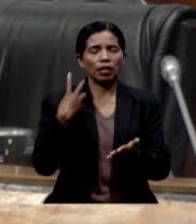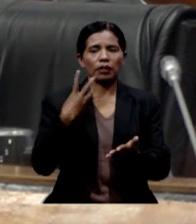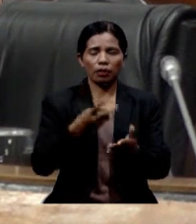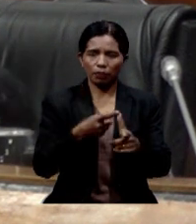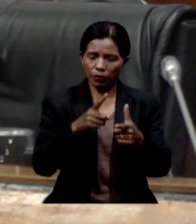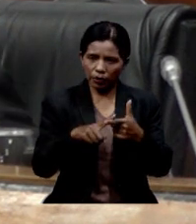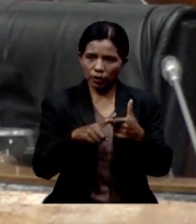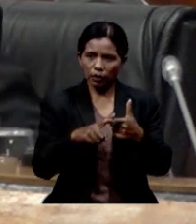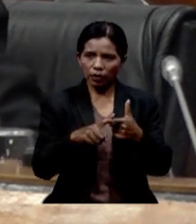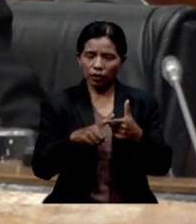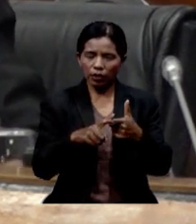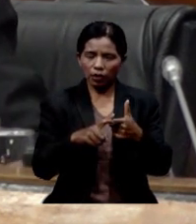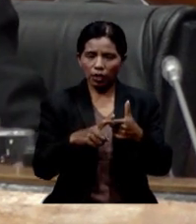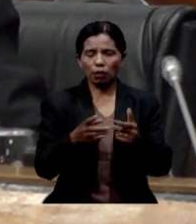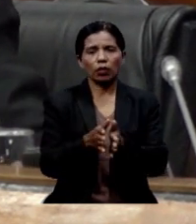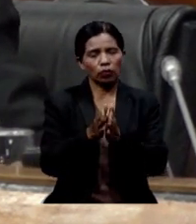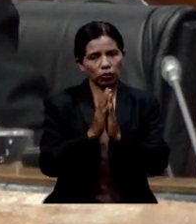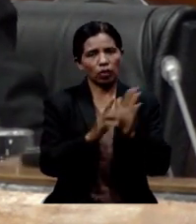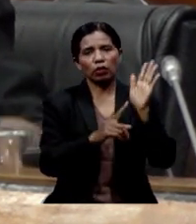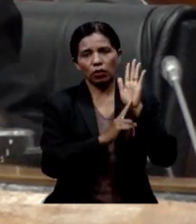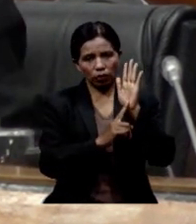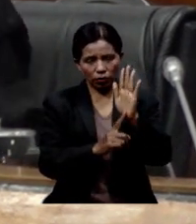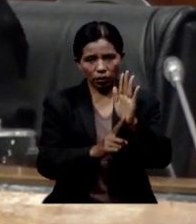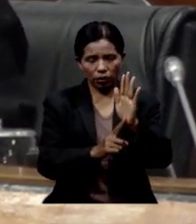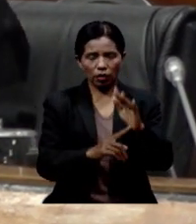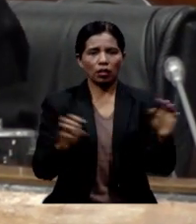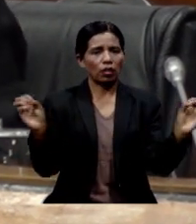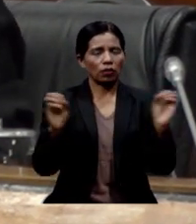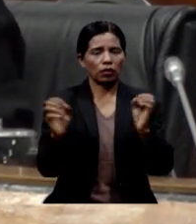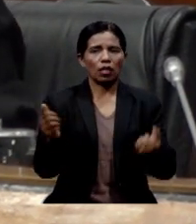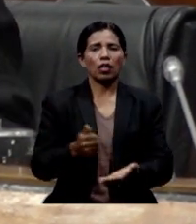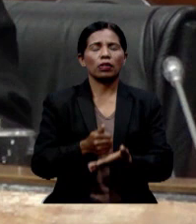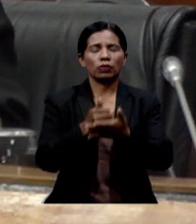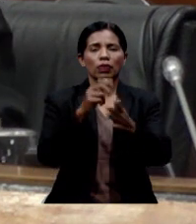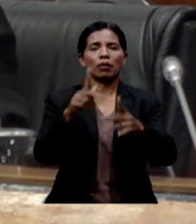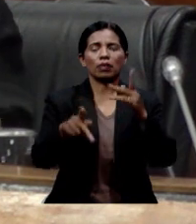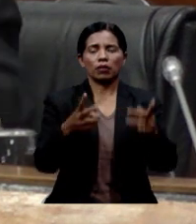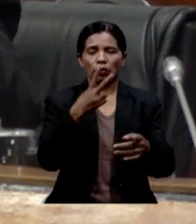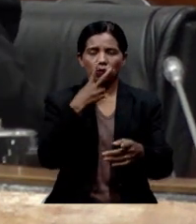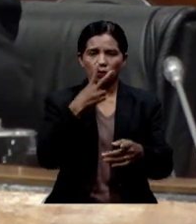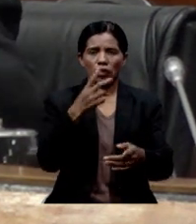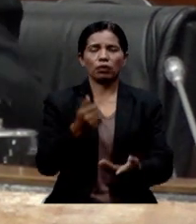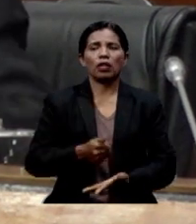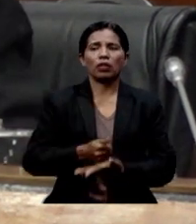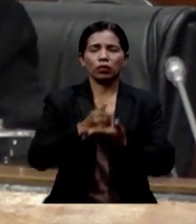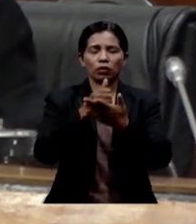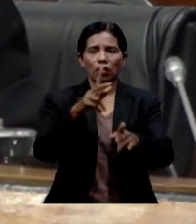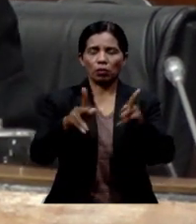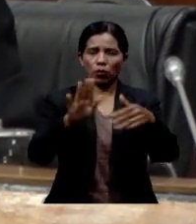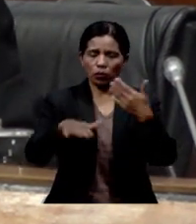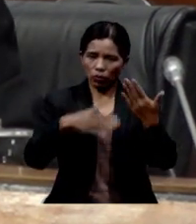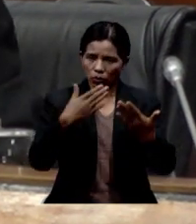a justificação não é fone. Nós é que defende o fumador de sida. É que defende a população não